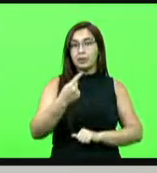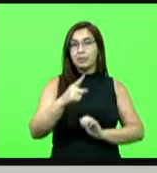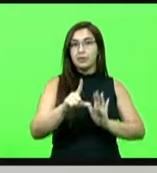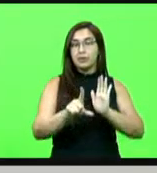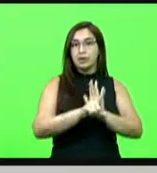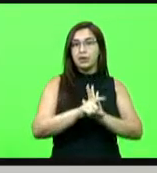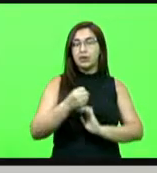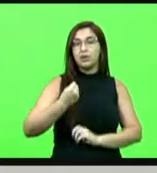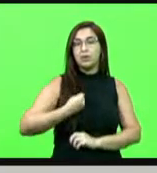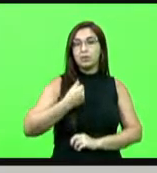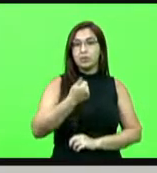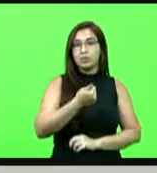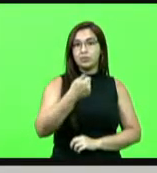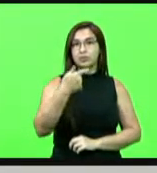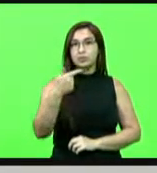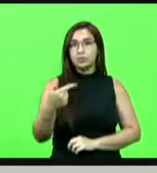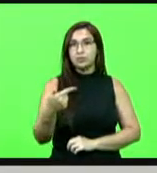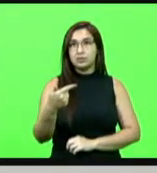número